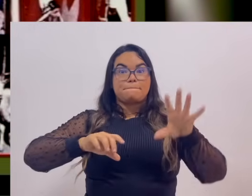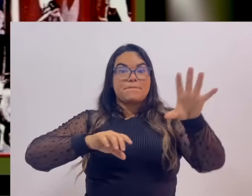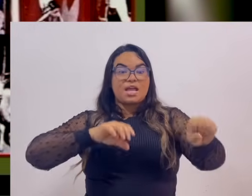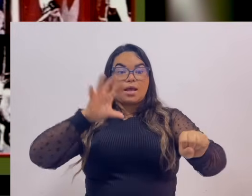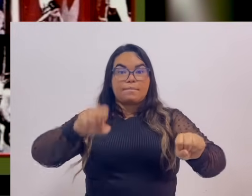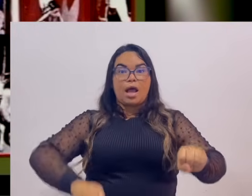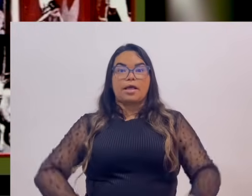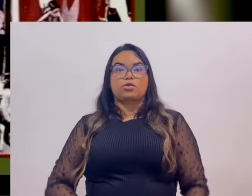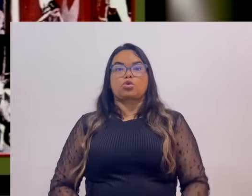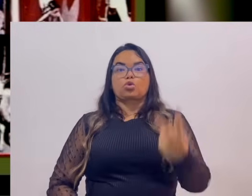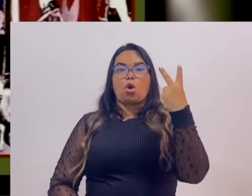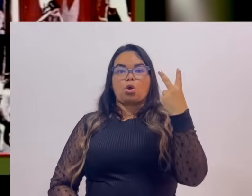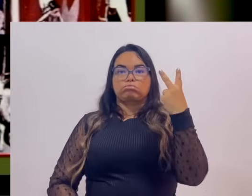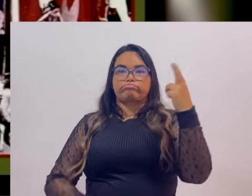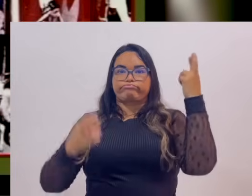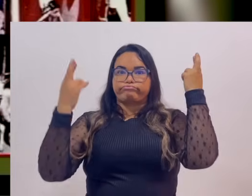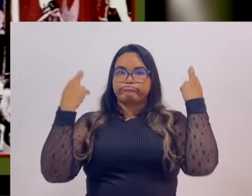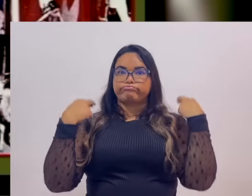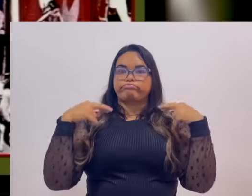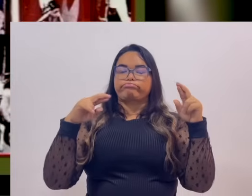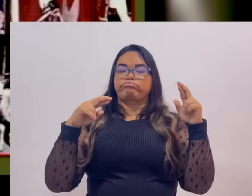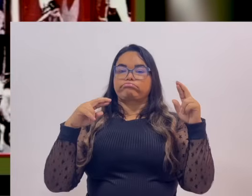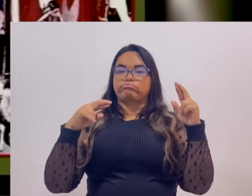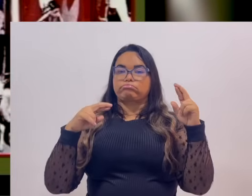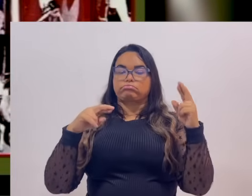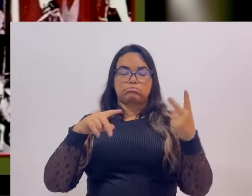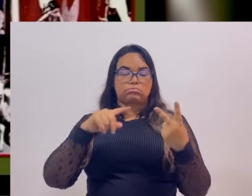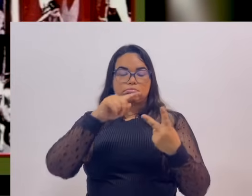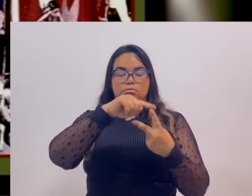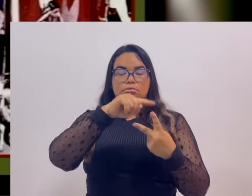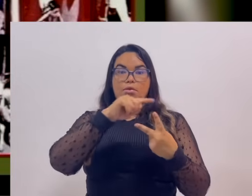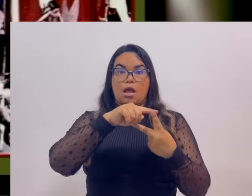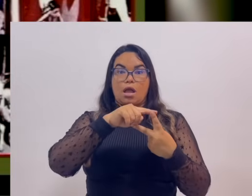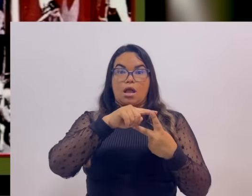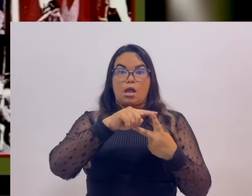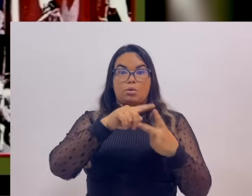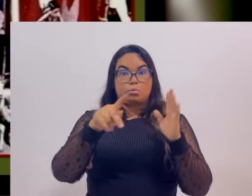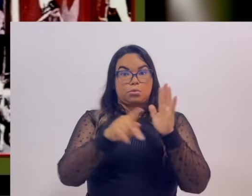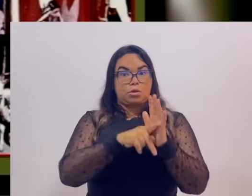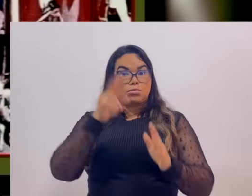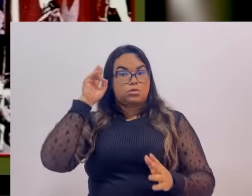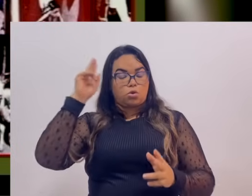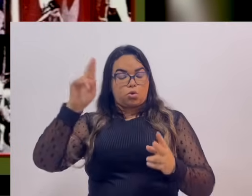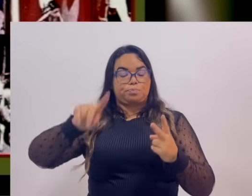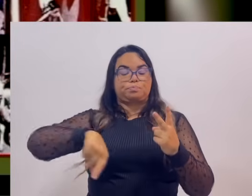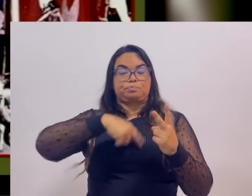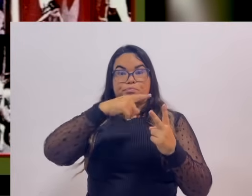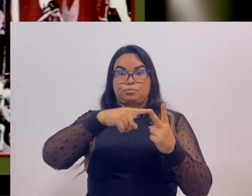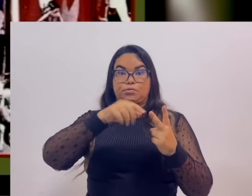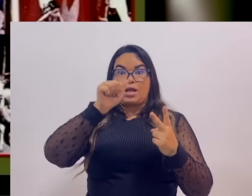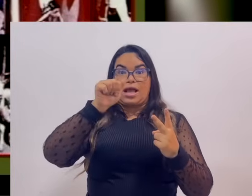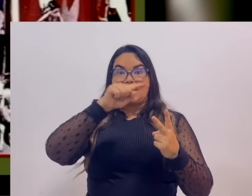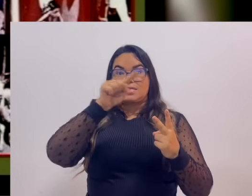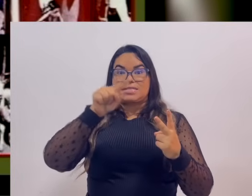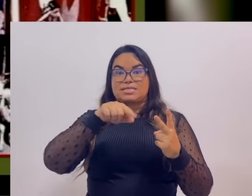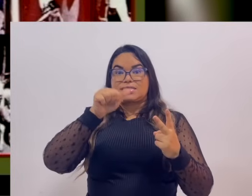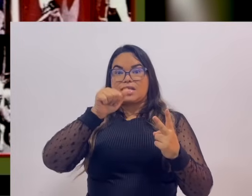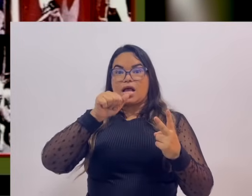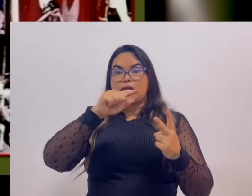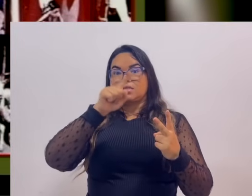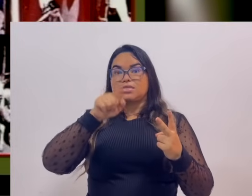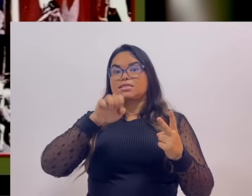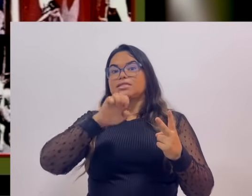e traziam dois caprinos e um era chamado o bode do Senhor e o outro era